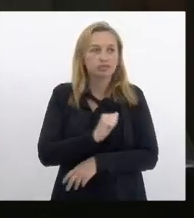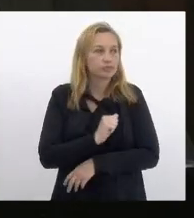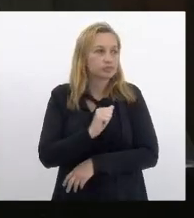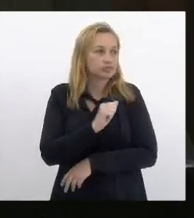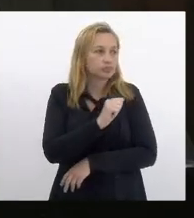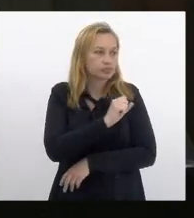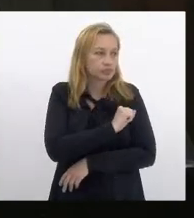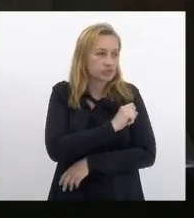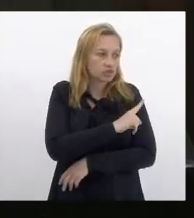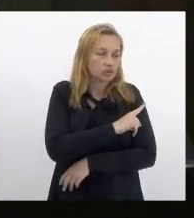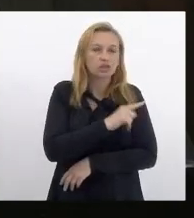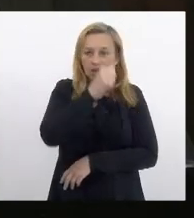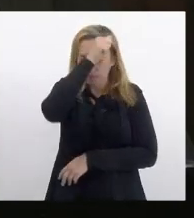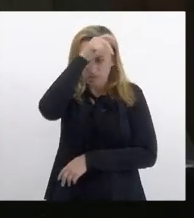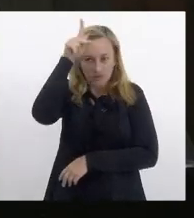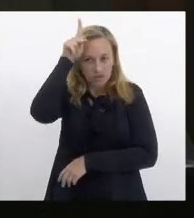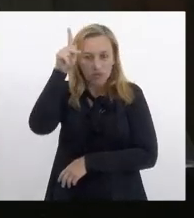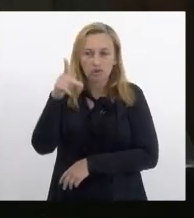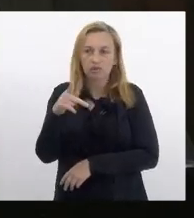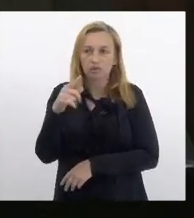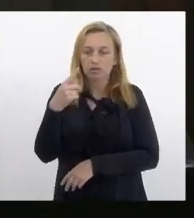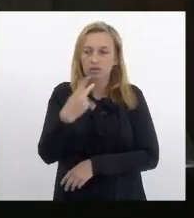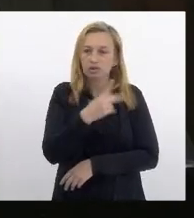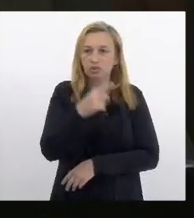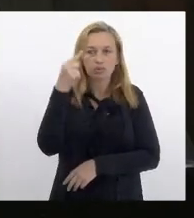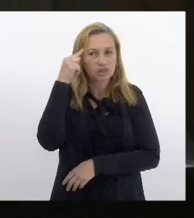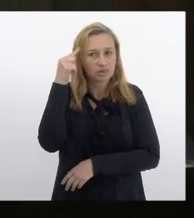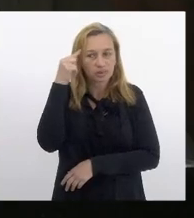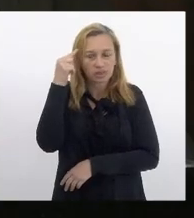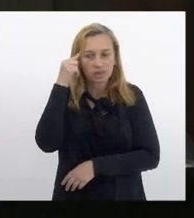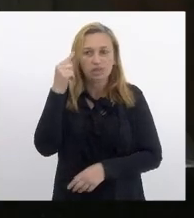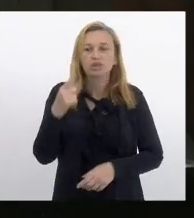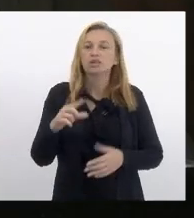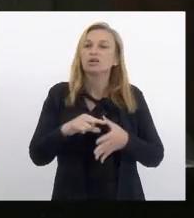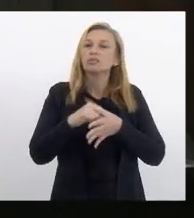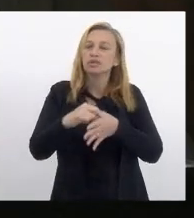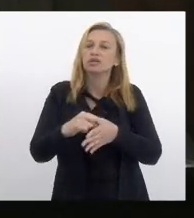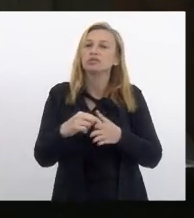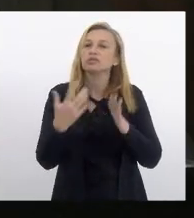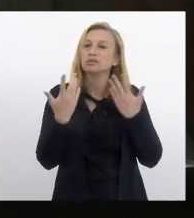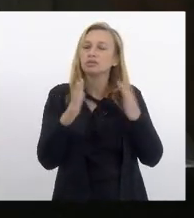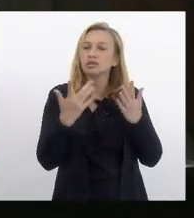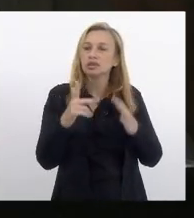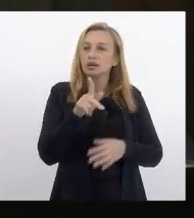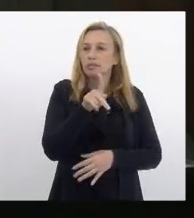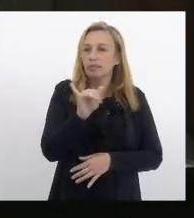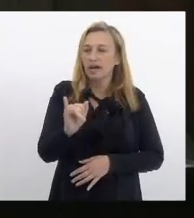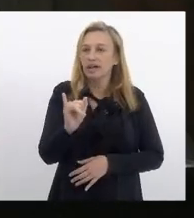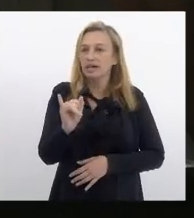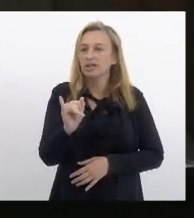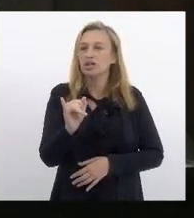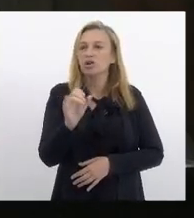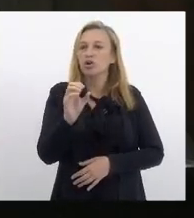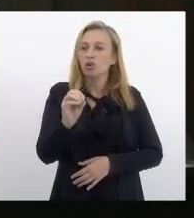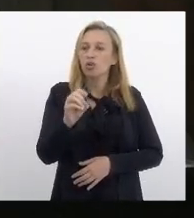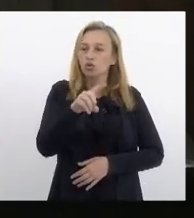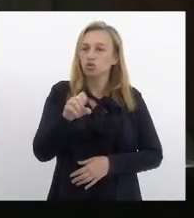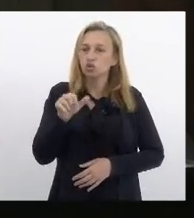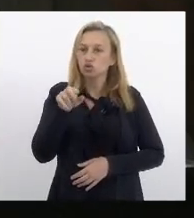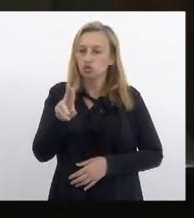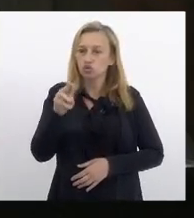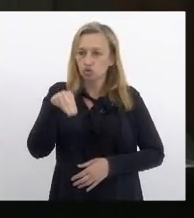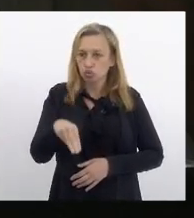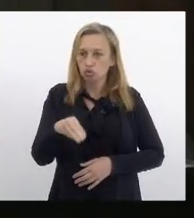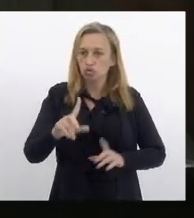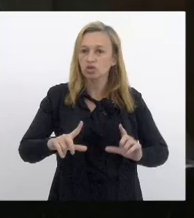mudar a sua perspectiva e saudando aqui a liderança do pai Fernando de Oxum, que coordena